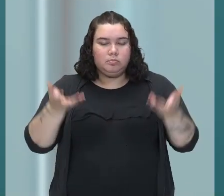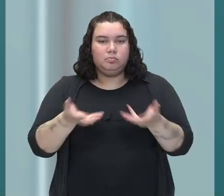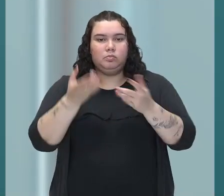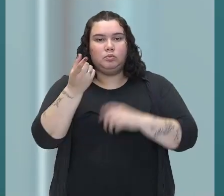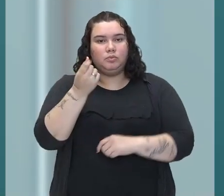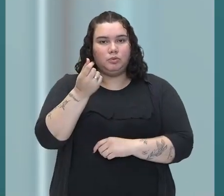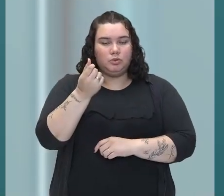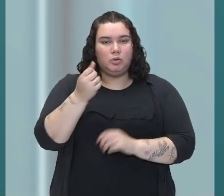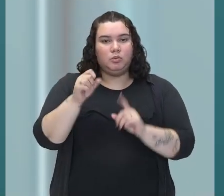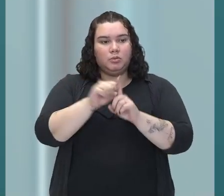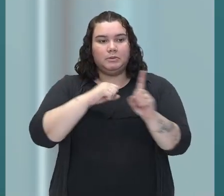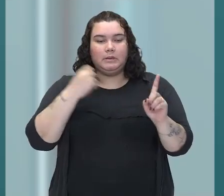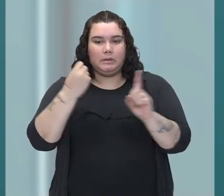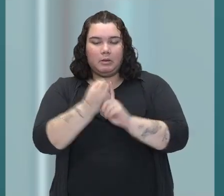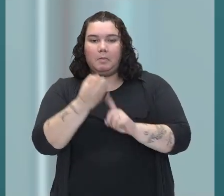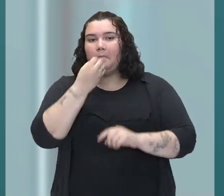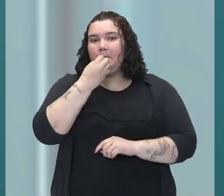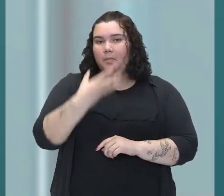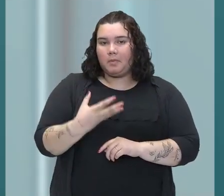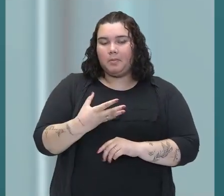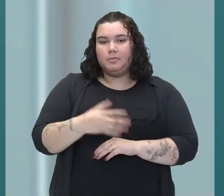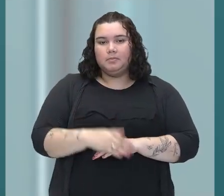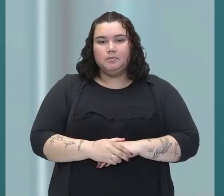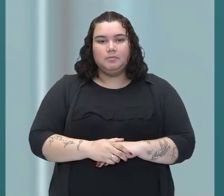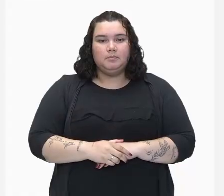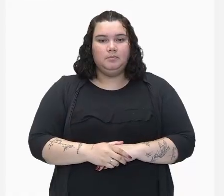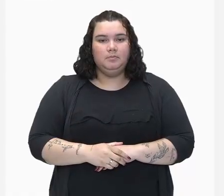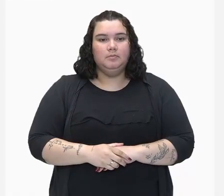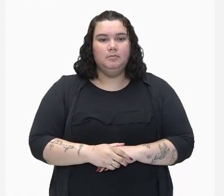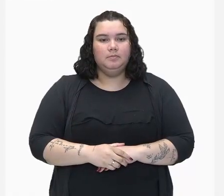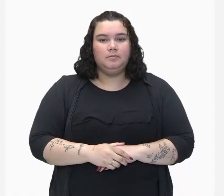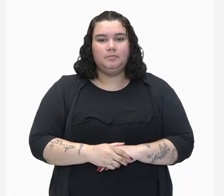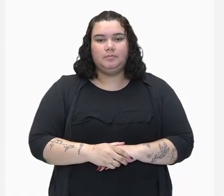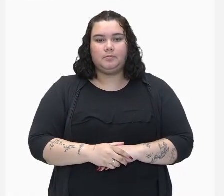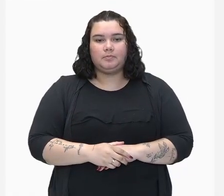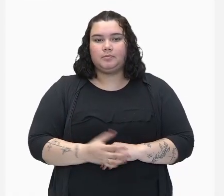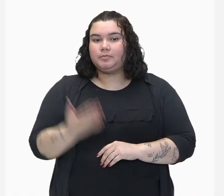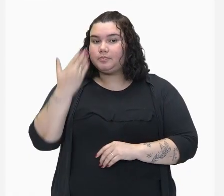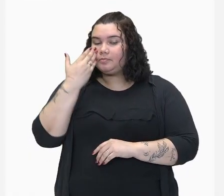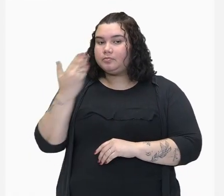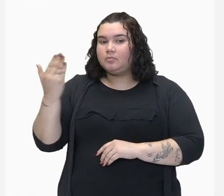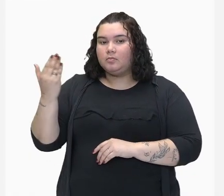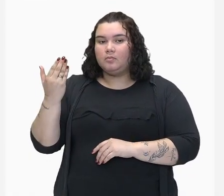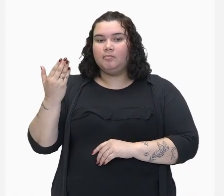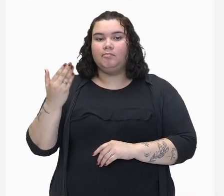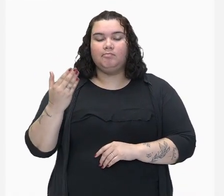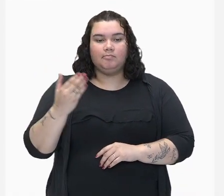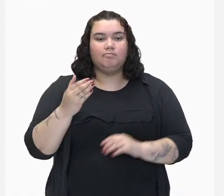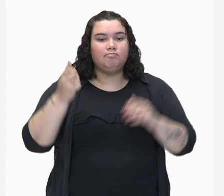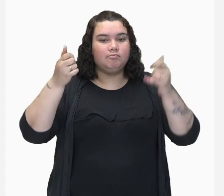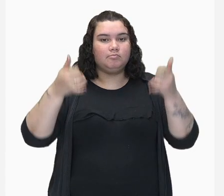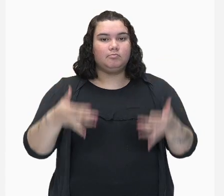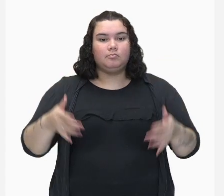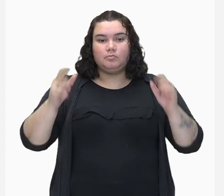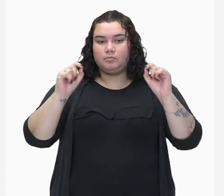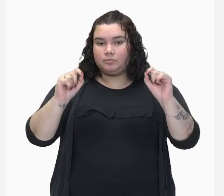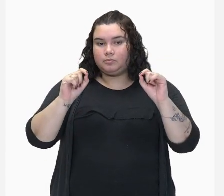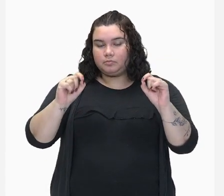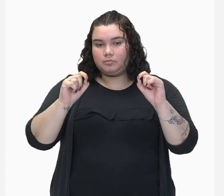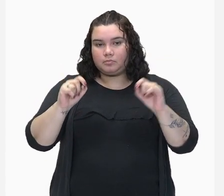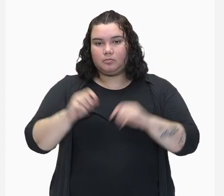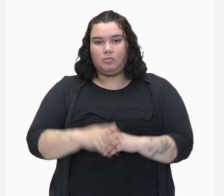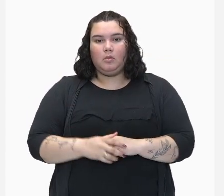para a sociedade. Então, vamos ver aqui. Grandes eventos como a Copa do Mundo e os